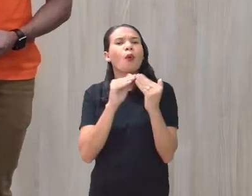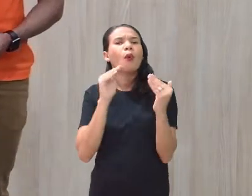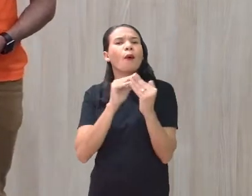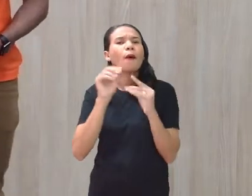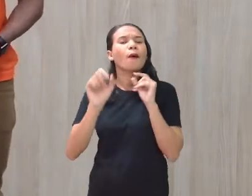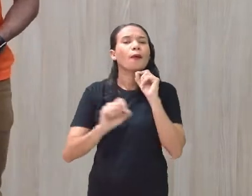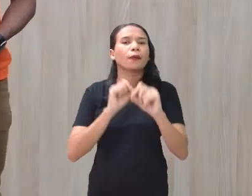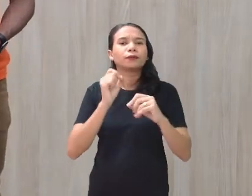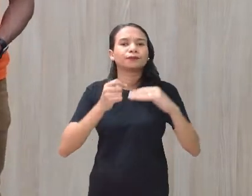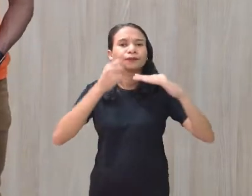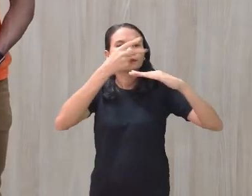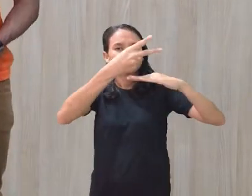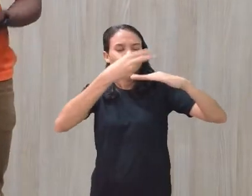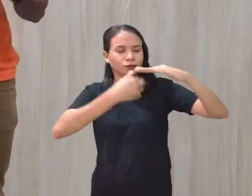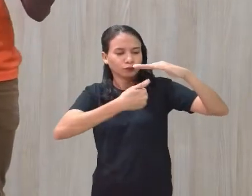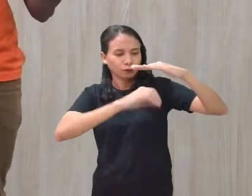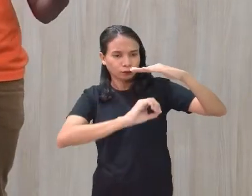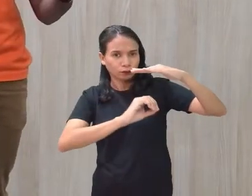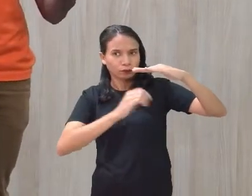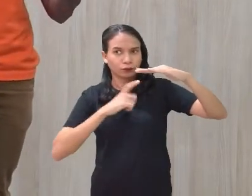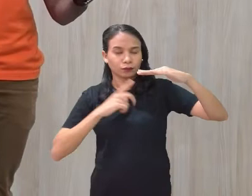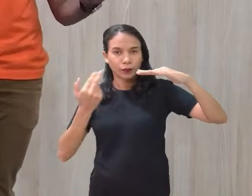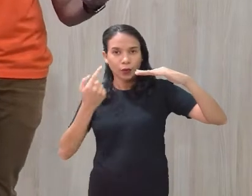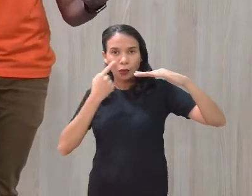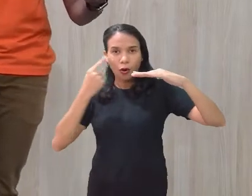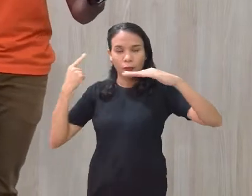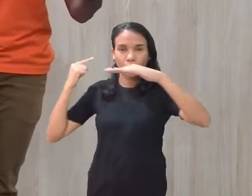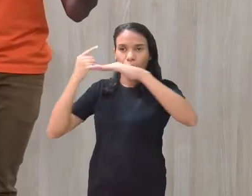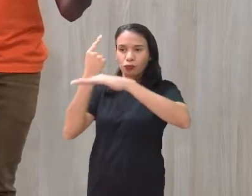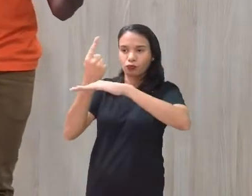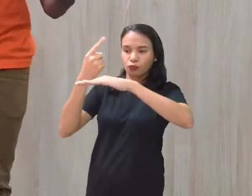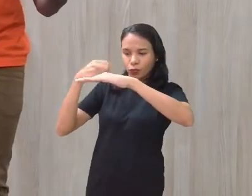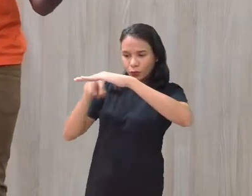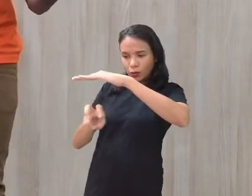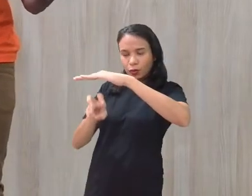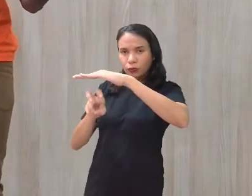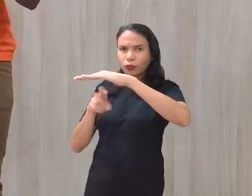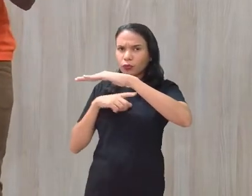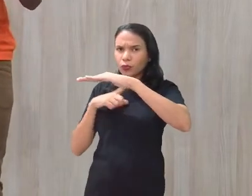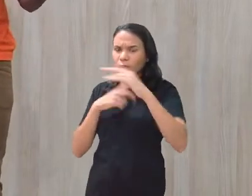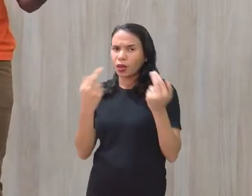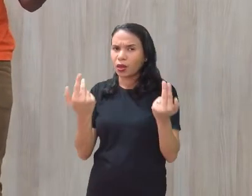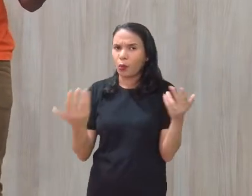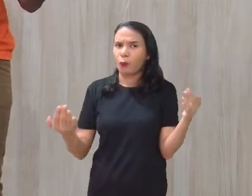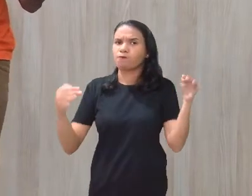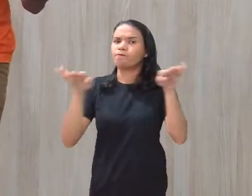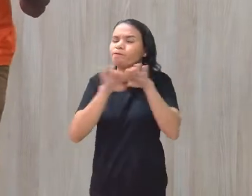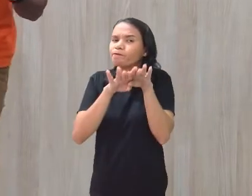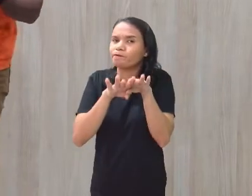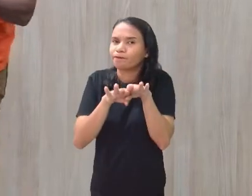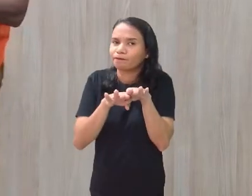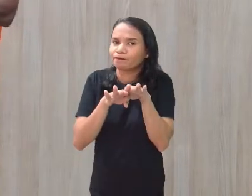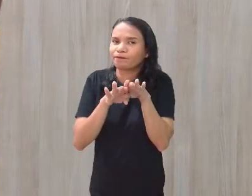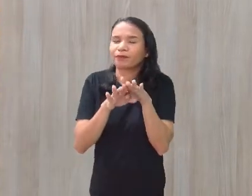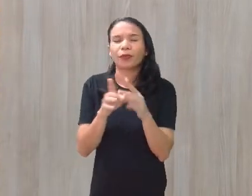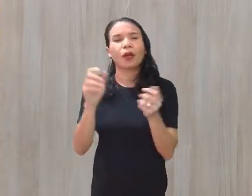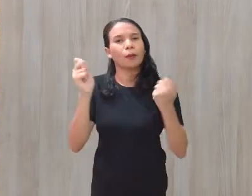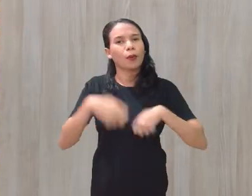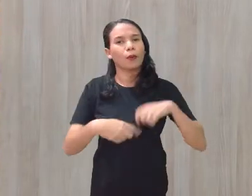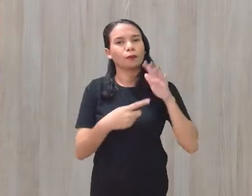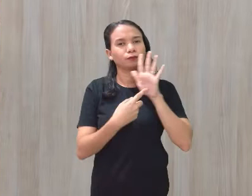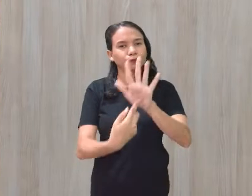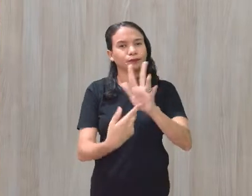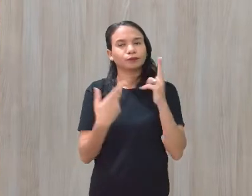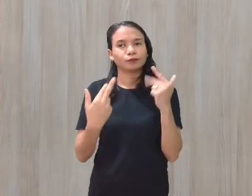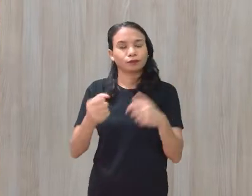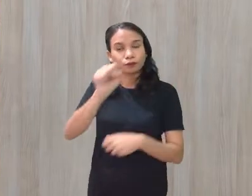fração 2 décimos e a fração anterior, 1/5, elas têm o mesmo valor? Elas apresentam aqui a